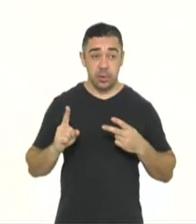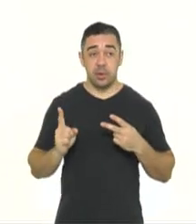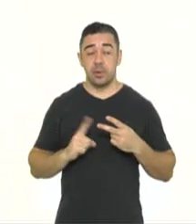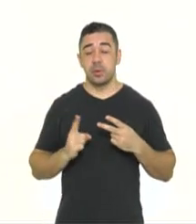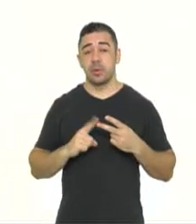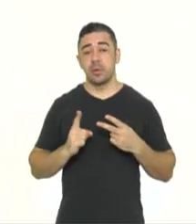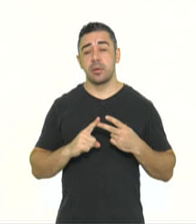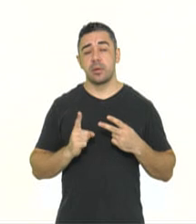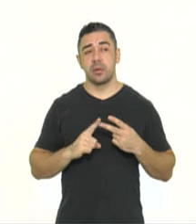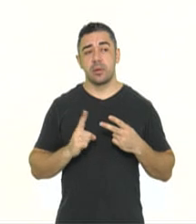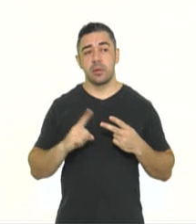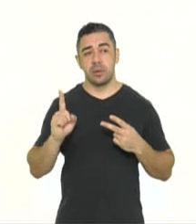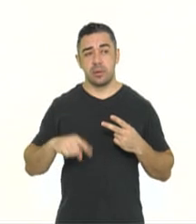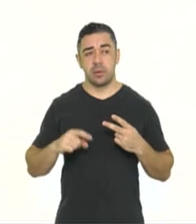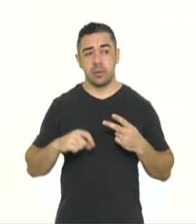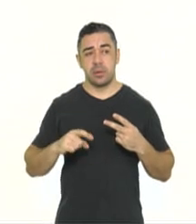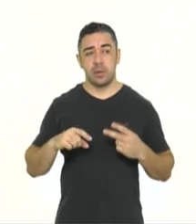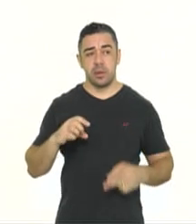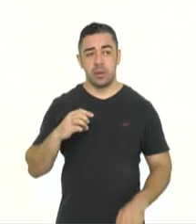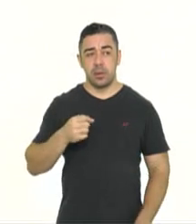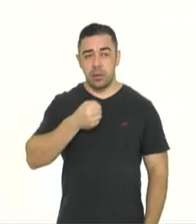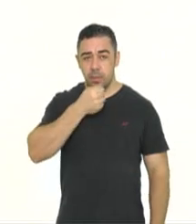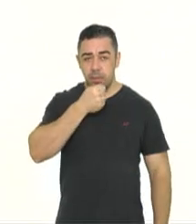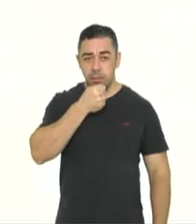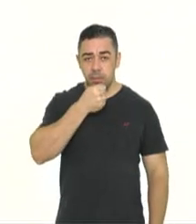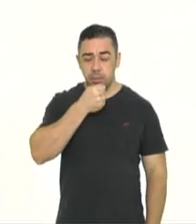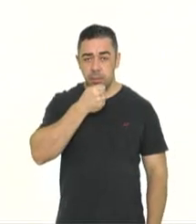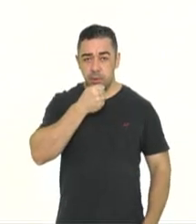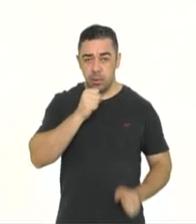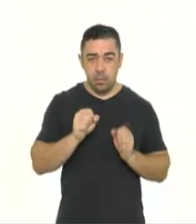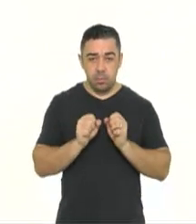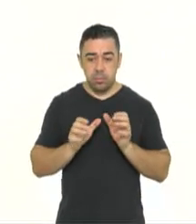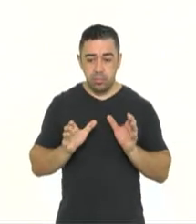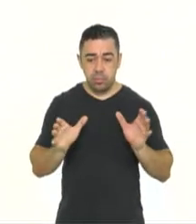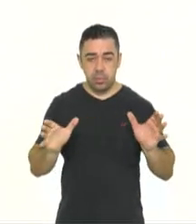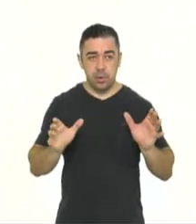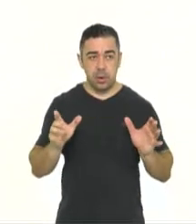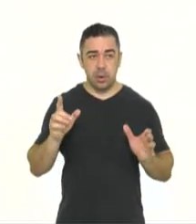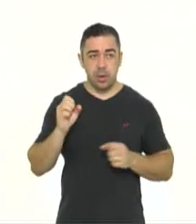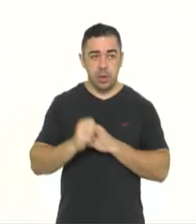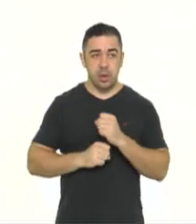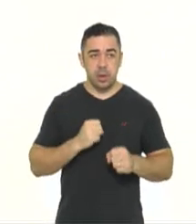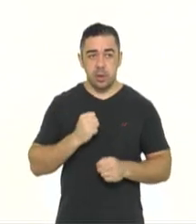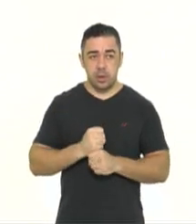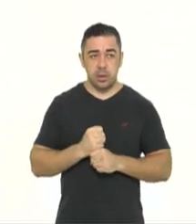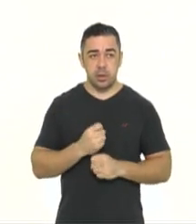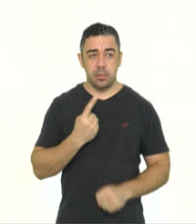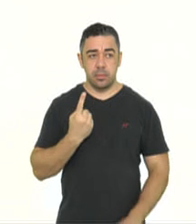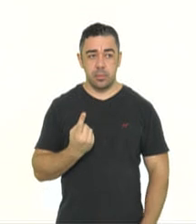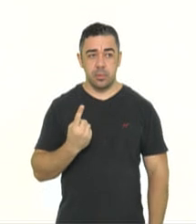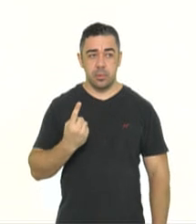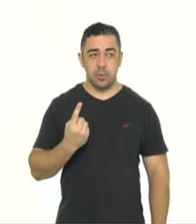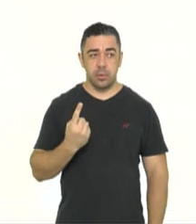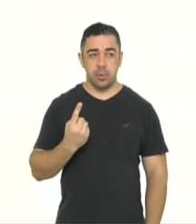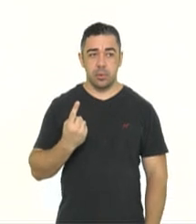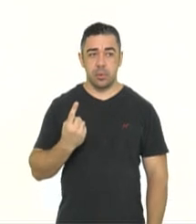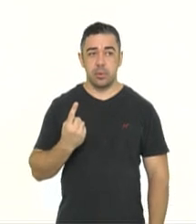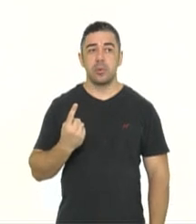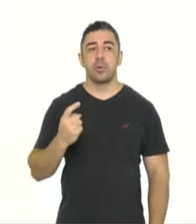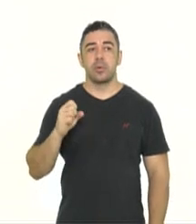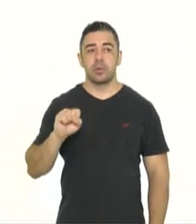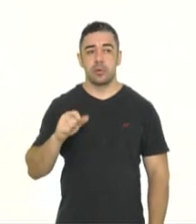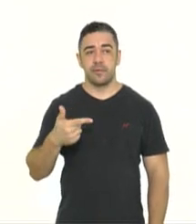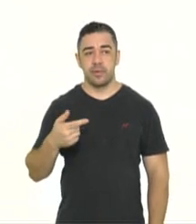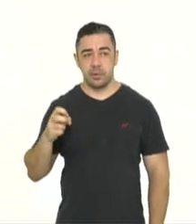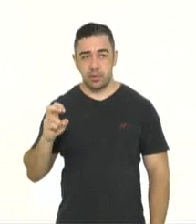disco, tem o microfone e o amplificador, que ali tem a data de 1925, né, dos